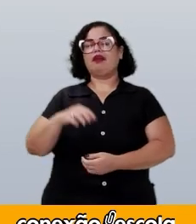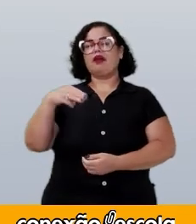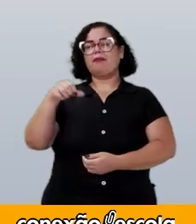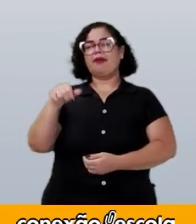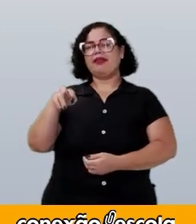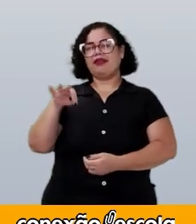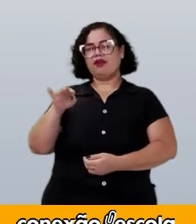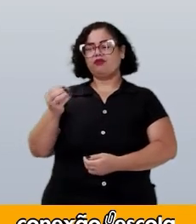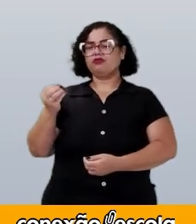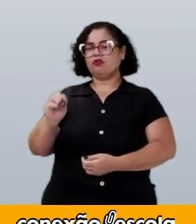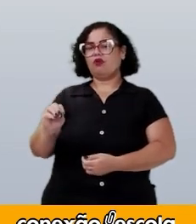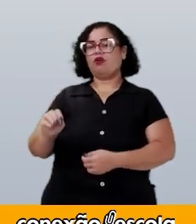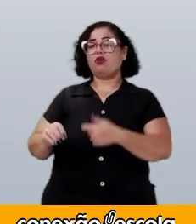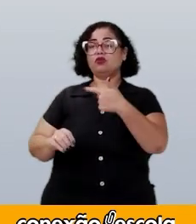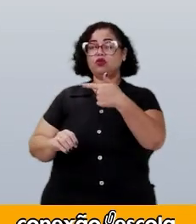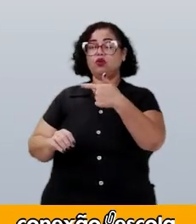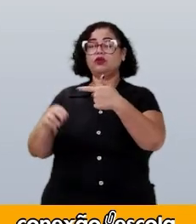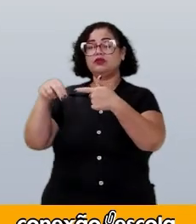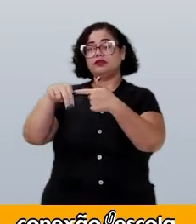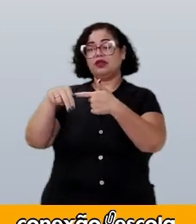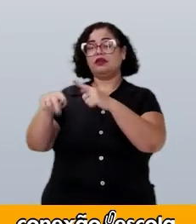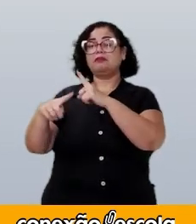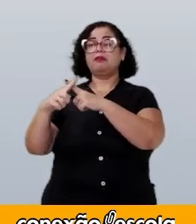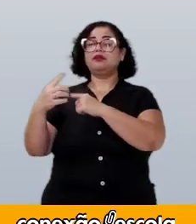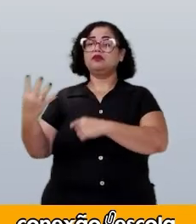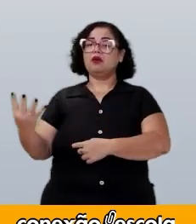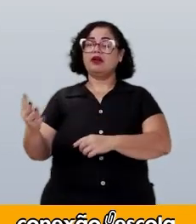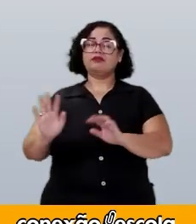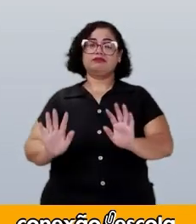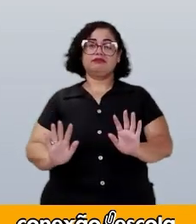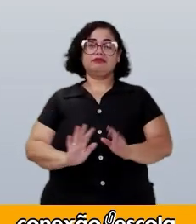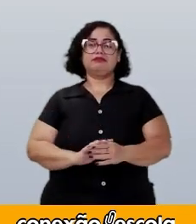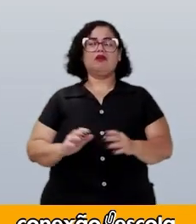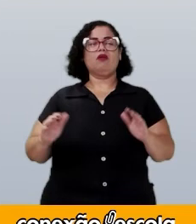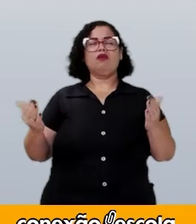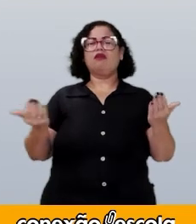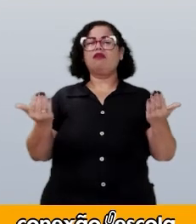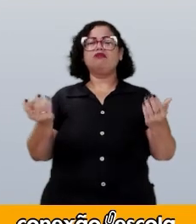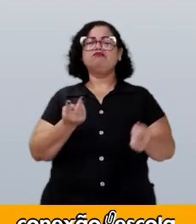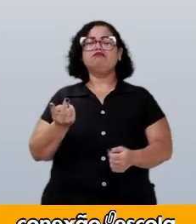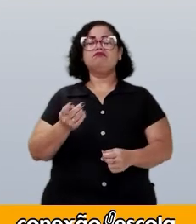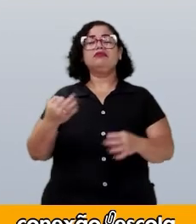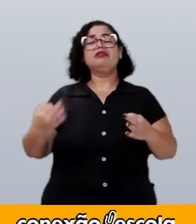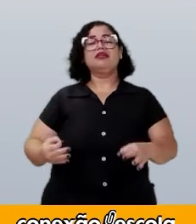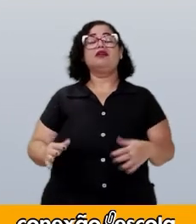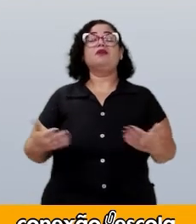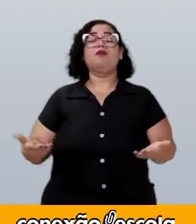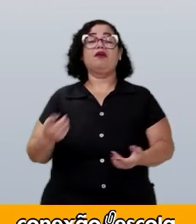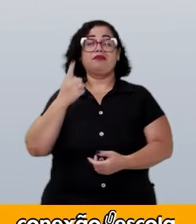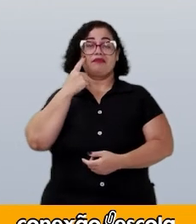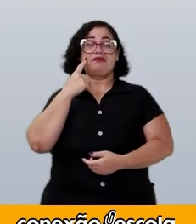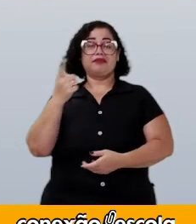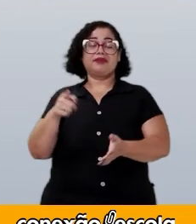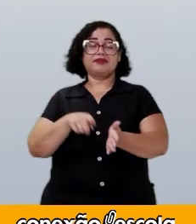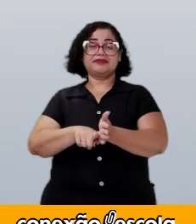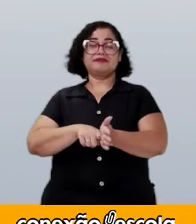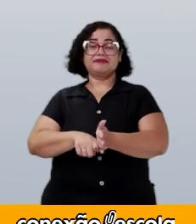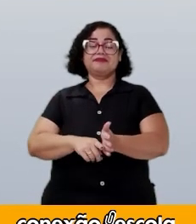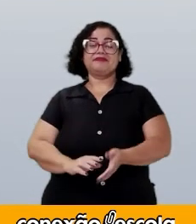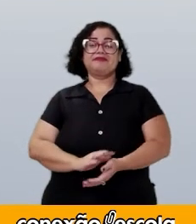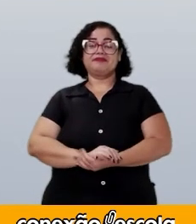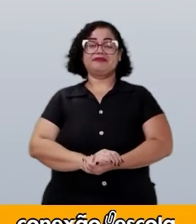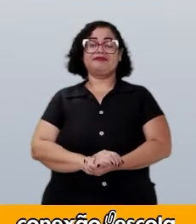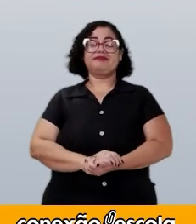Mateus indicou a expressão 2n mais 4. Qual dos dois acertou? Vamos verificar.